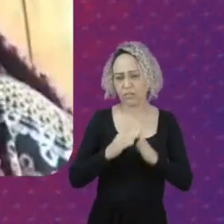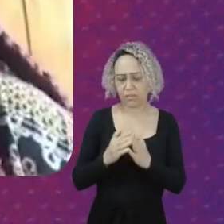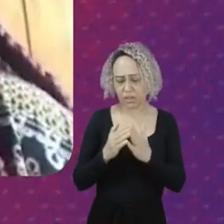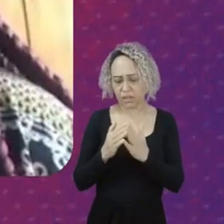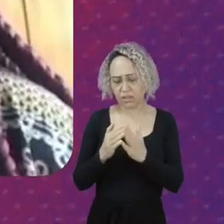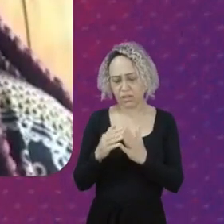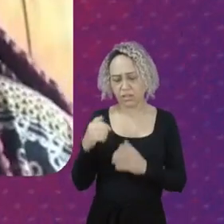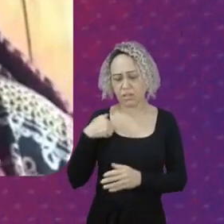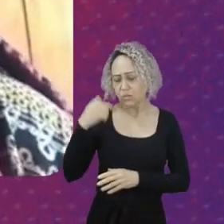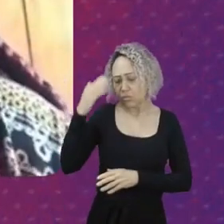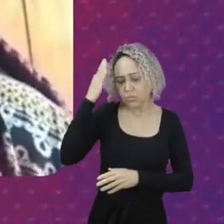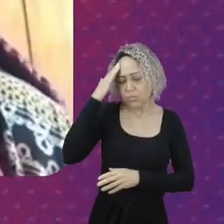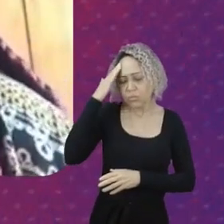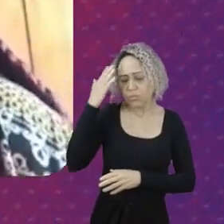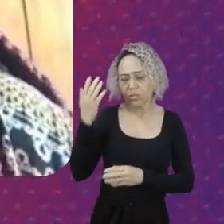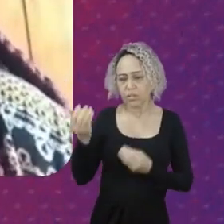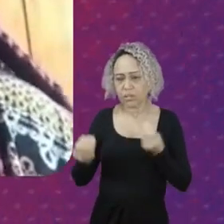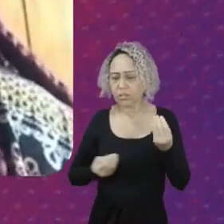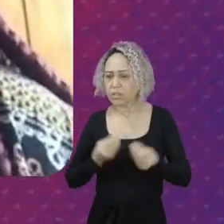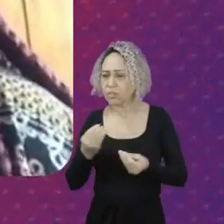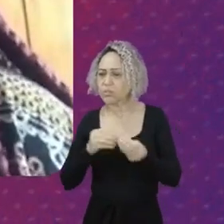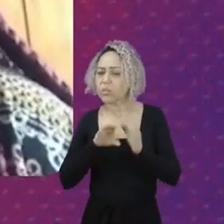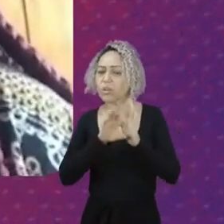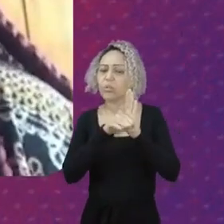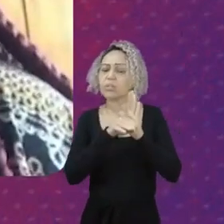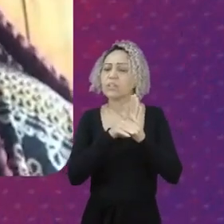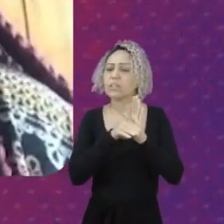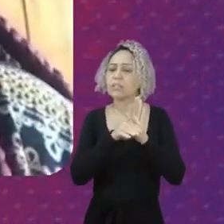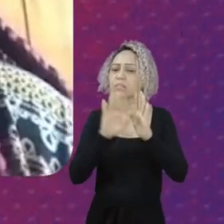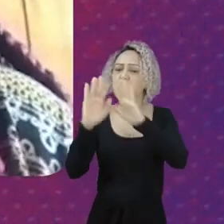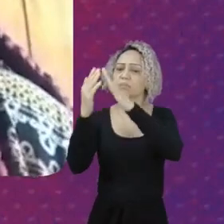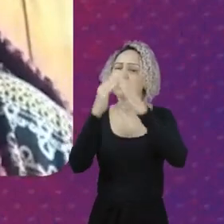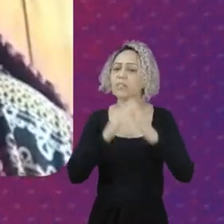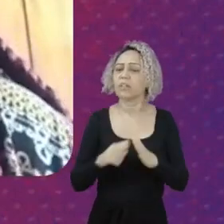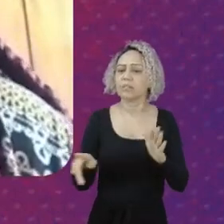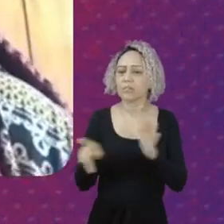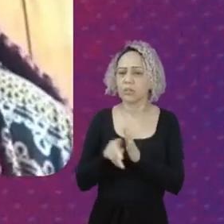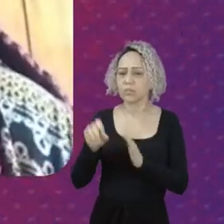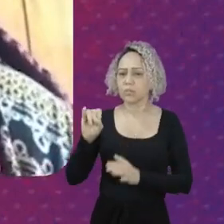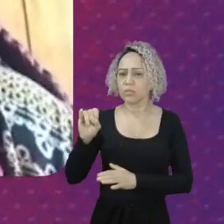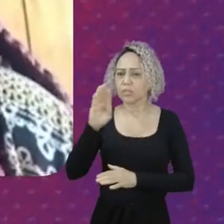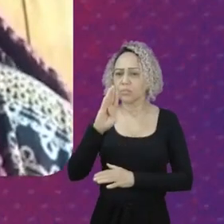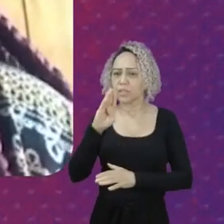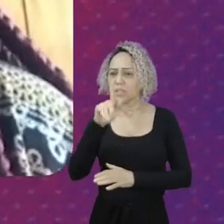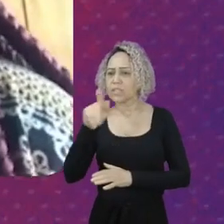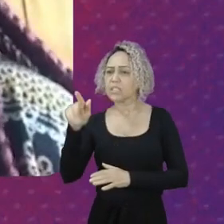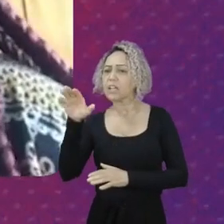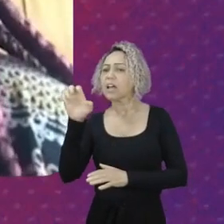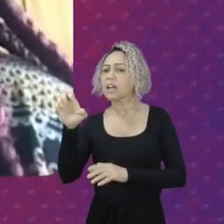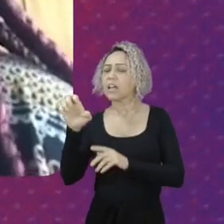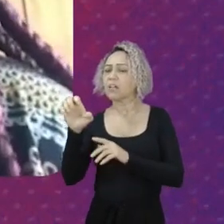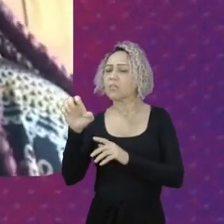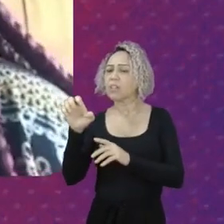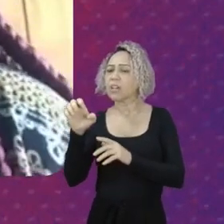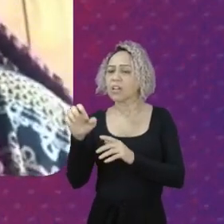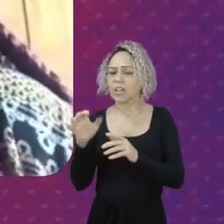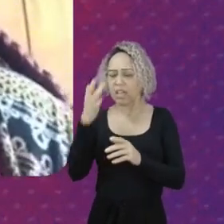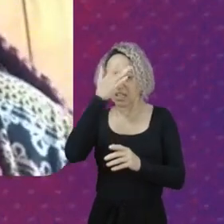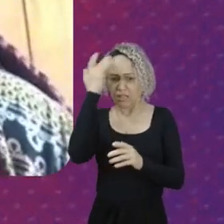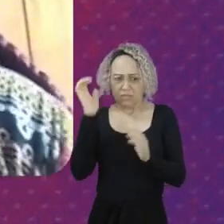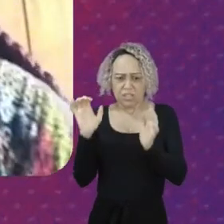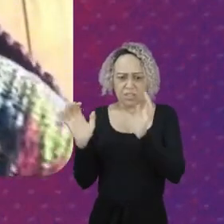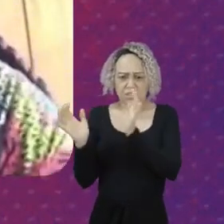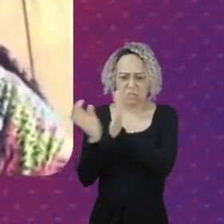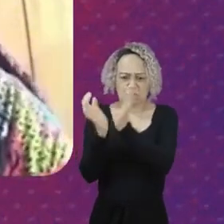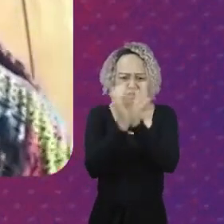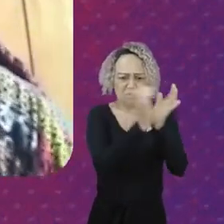não se atentou tanto, o conceito de favelas para o IBGE é de aglomerados subnormais. Então,